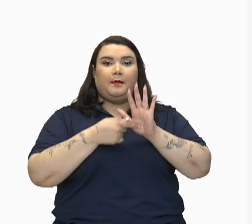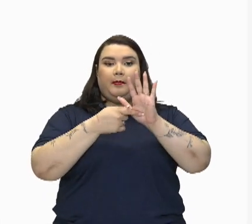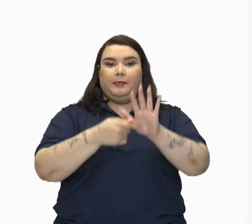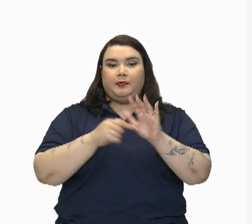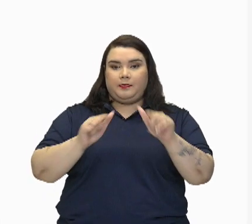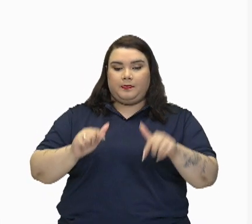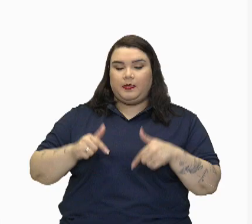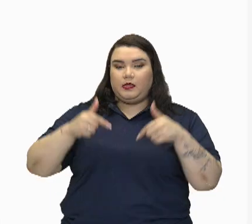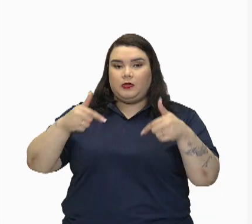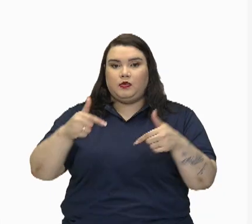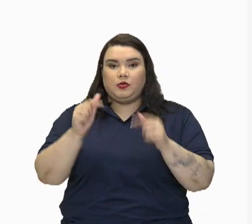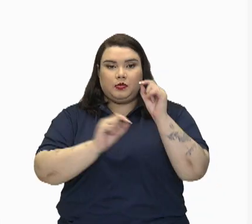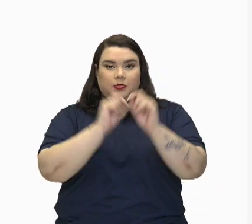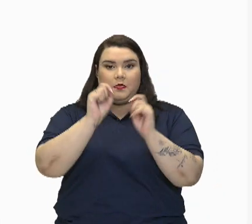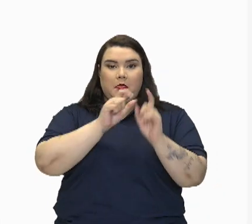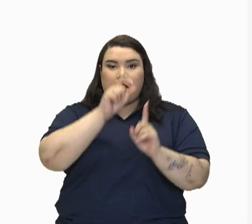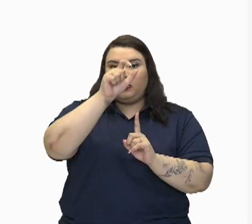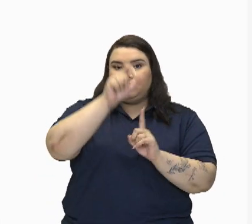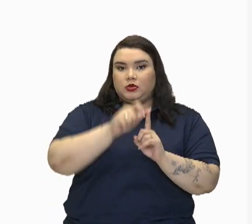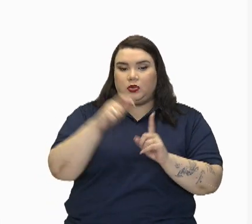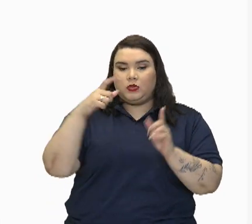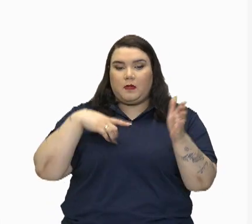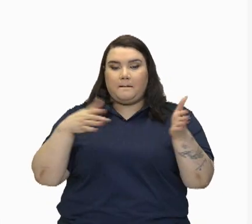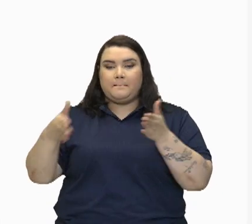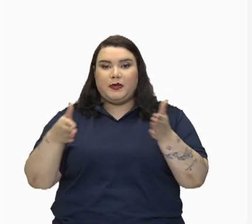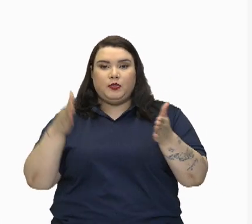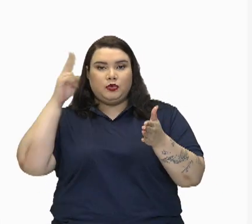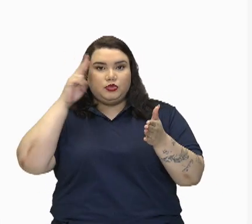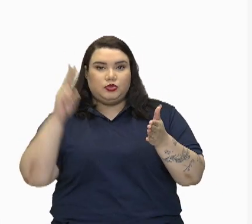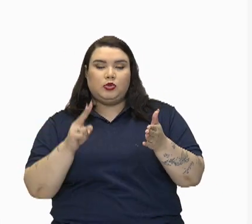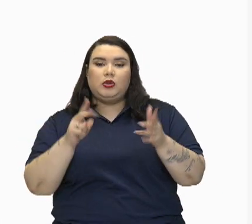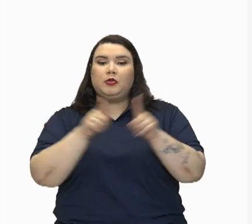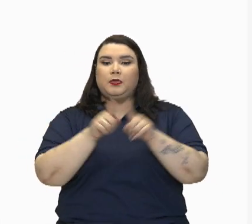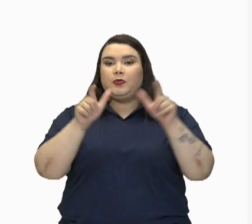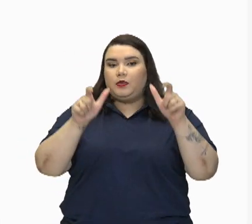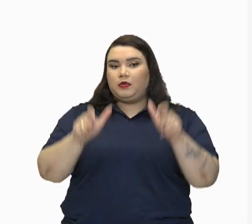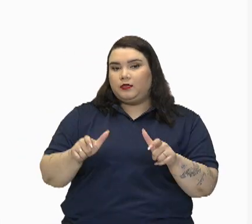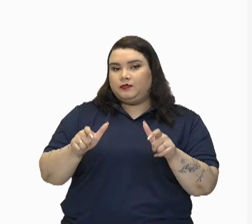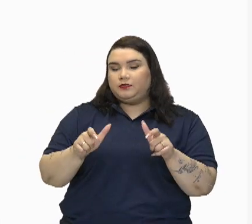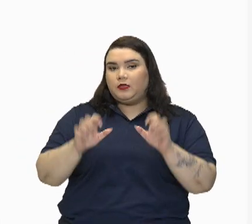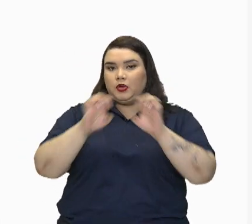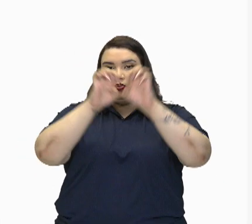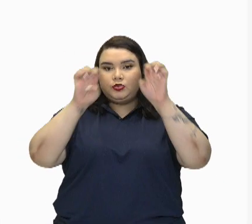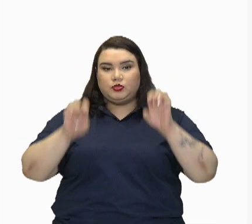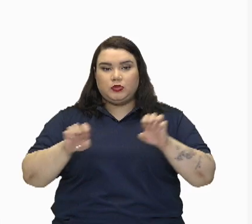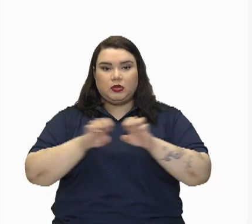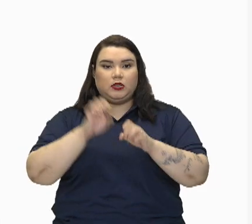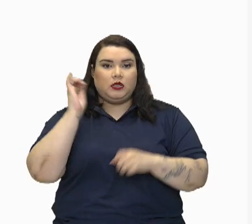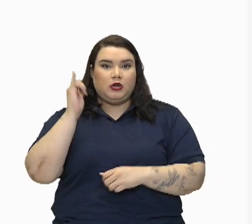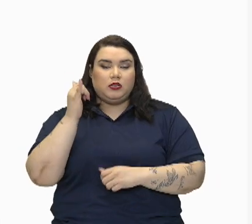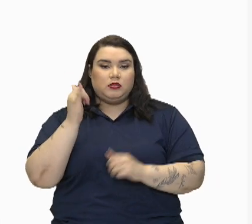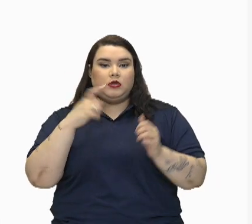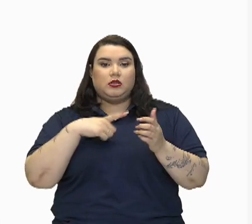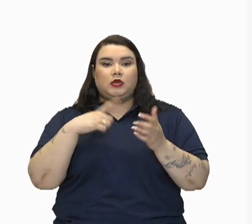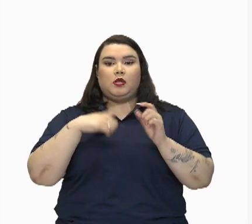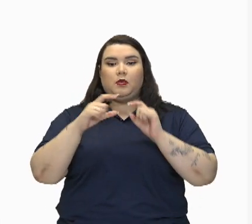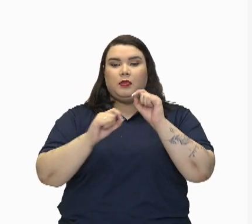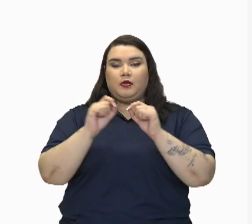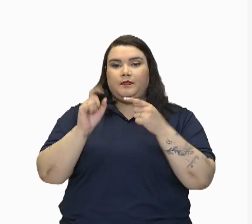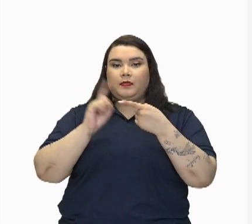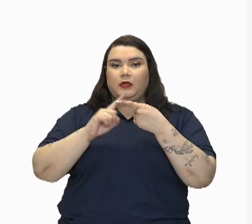apresentam ações de personagens no tempo e no espaço. A estrutura da narração é dividida